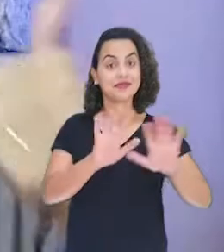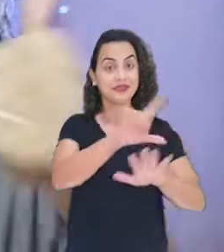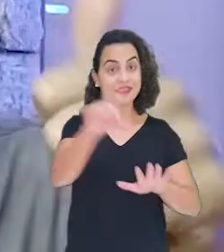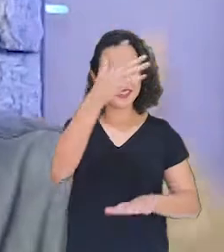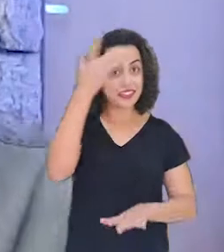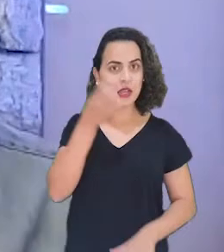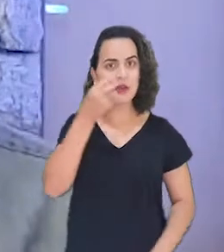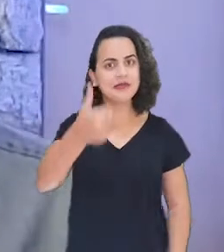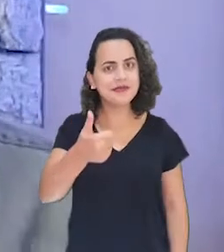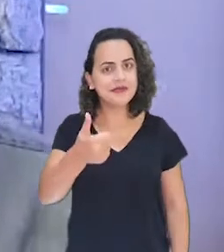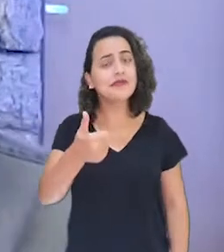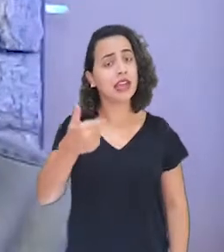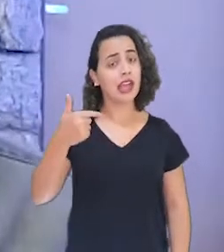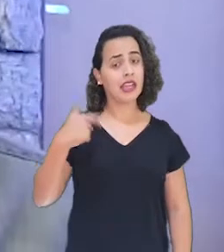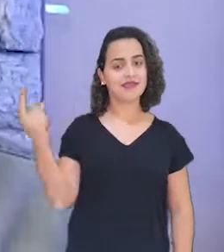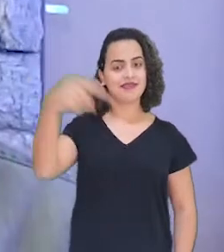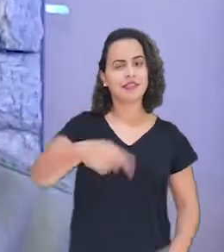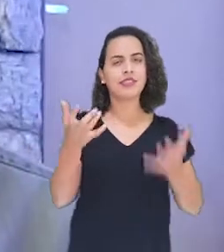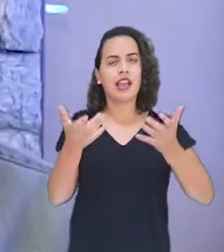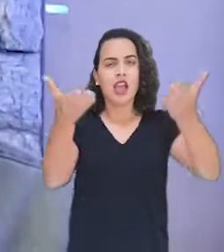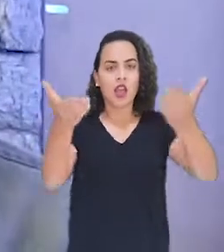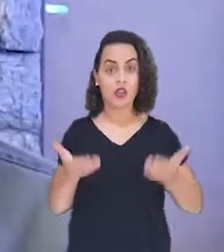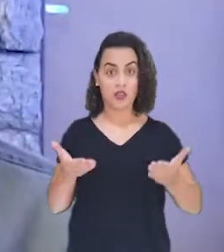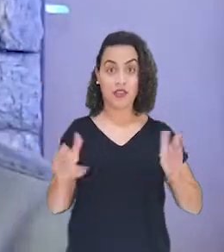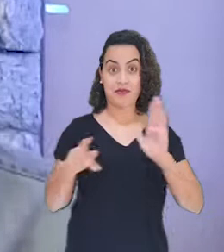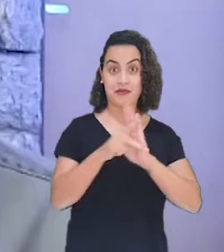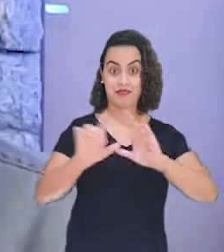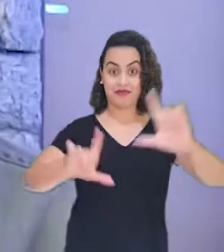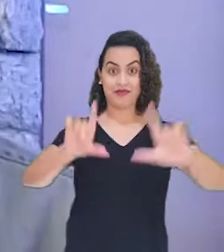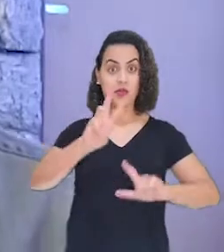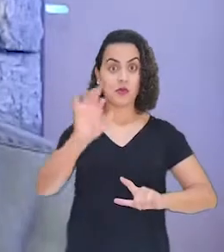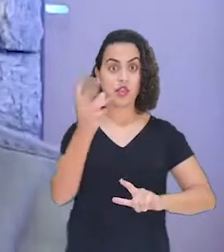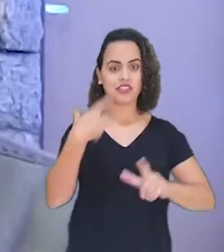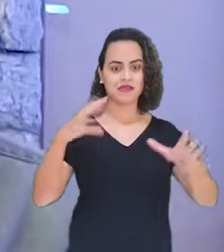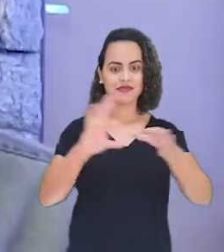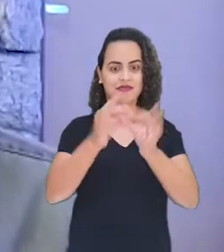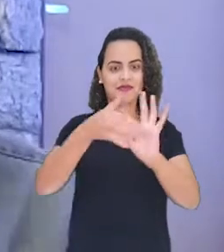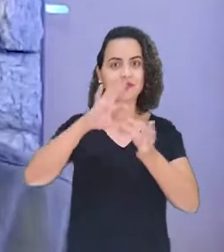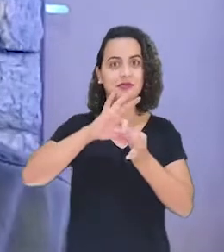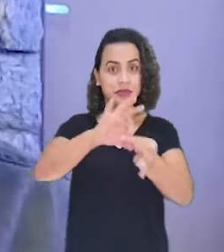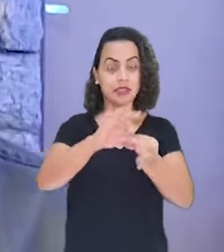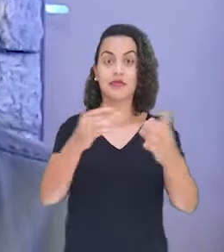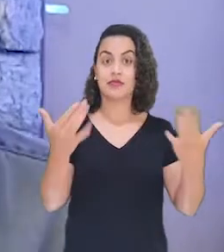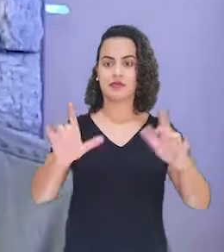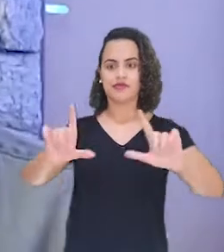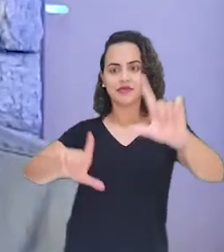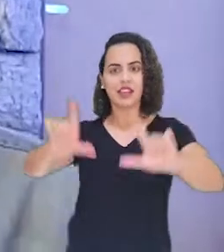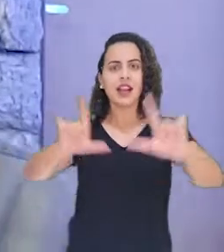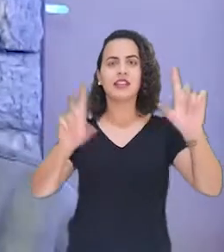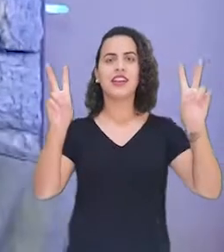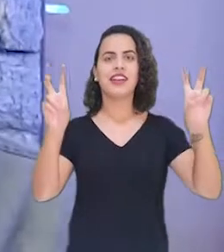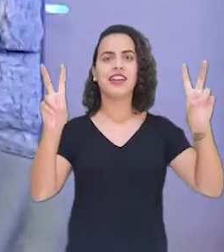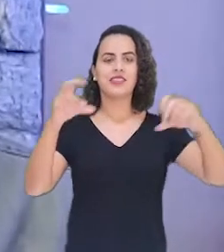Oi pessoal, tudo bem? Estou aqui para convidar vocês para o programa WASH, Ciência e Cultura Vamos Brincar. Neste programa, vamos falar